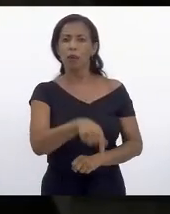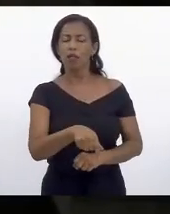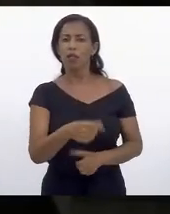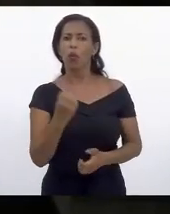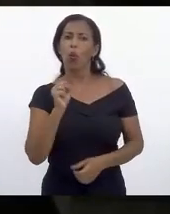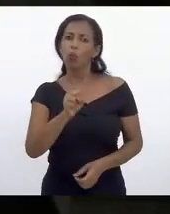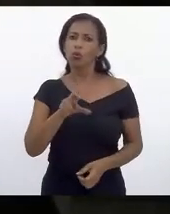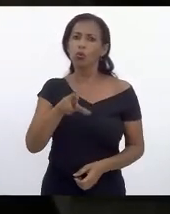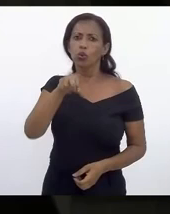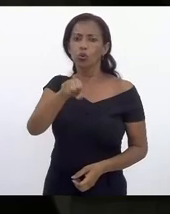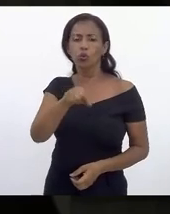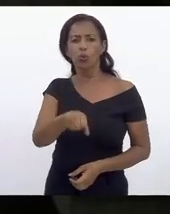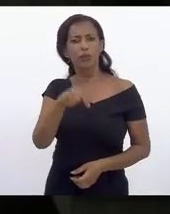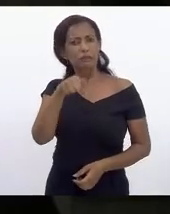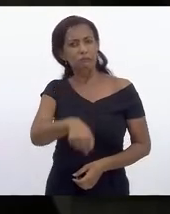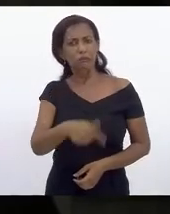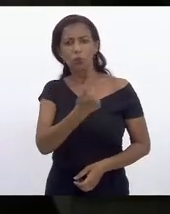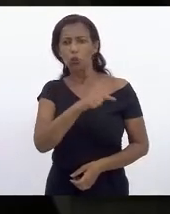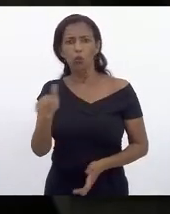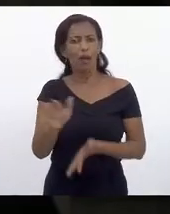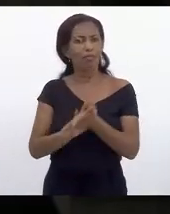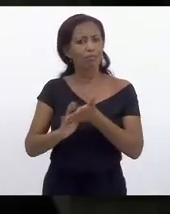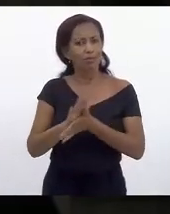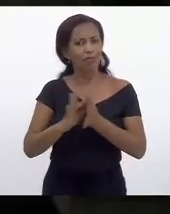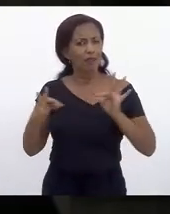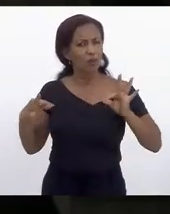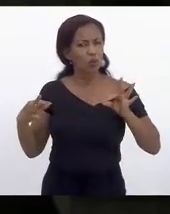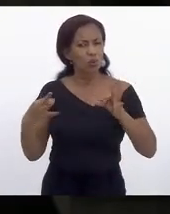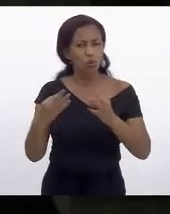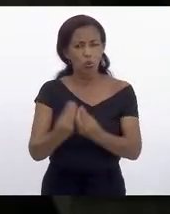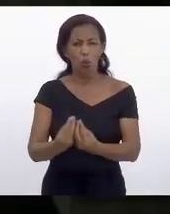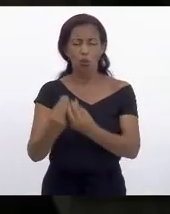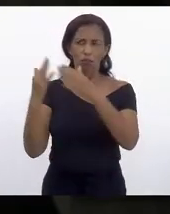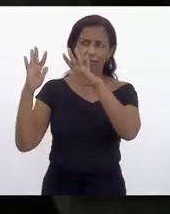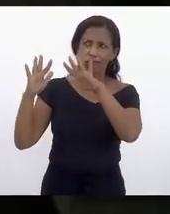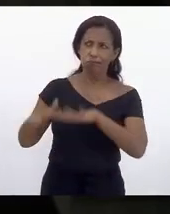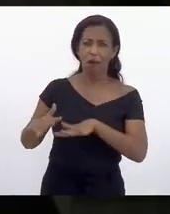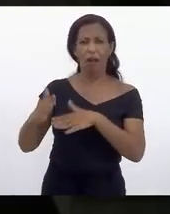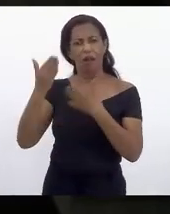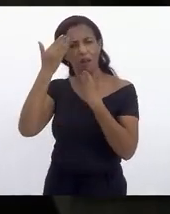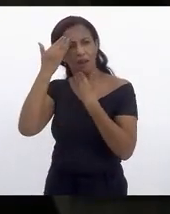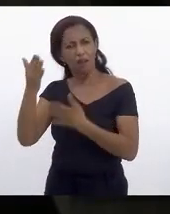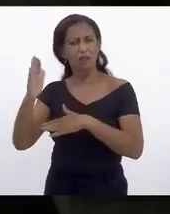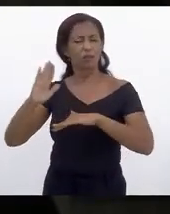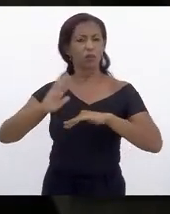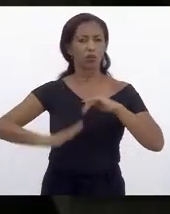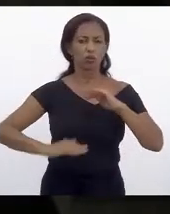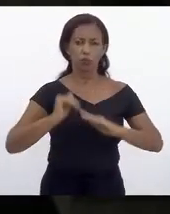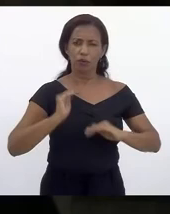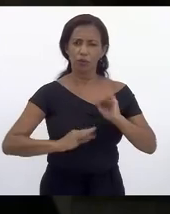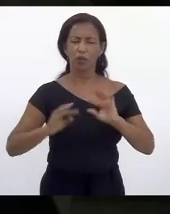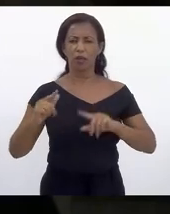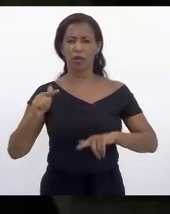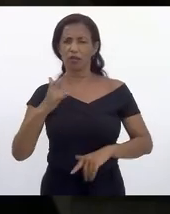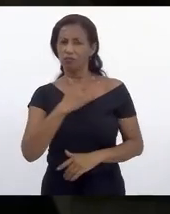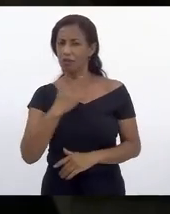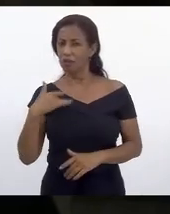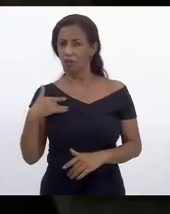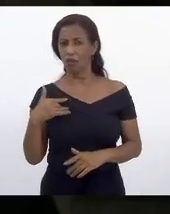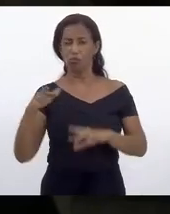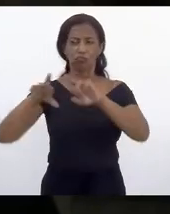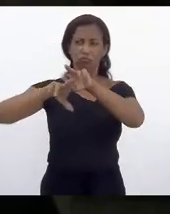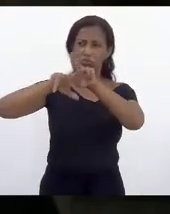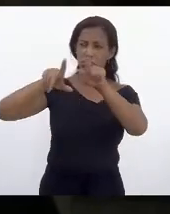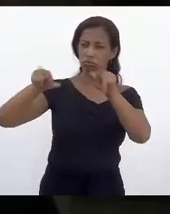nas suas diferentes unidades pelo Brasil afora, com todos os nossos cumprimentos, reverências e gratidão aos profissionais e às profissionais de saúde das